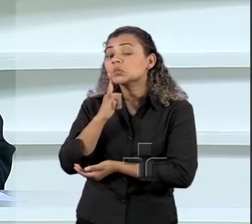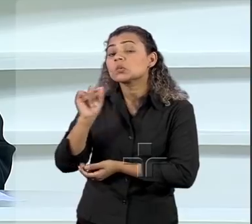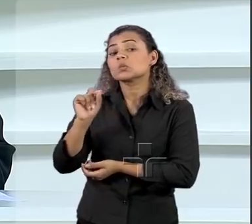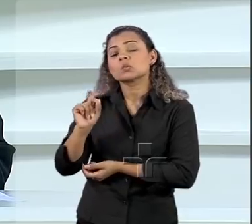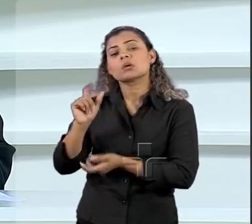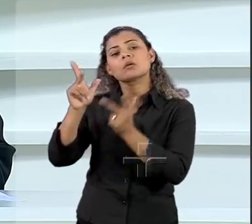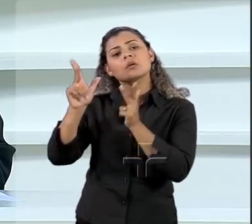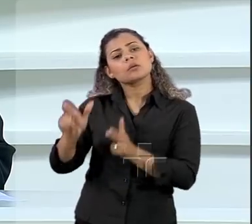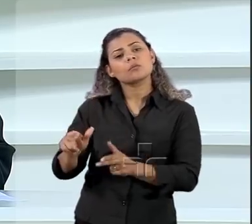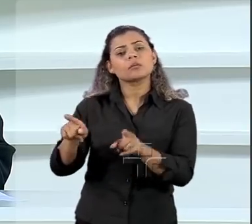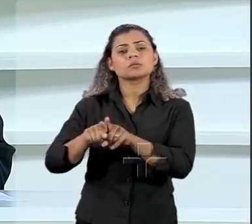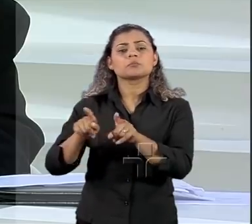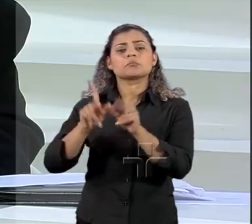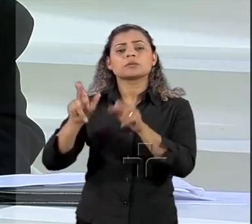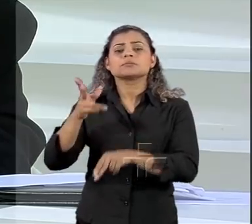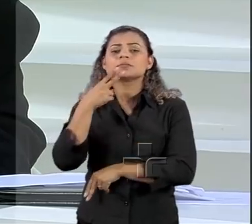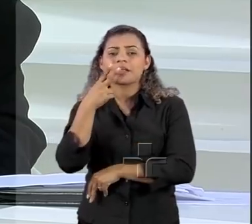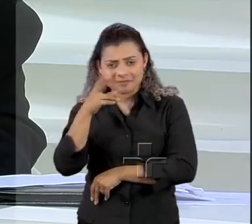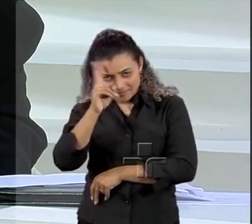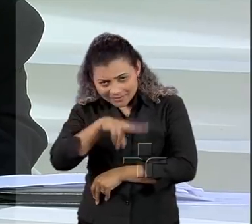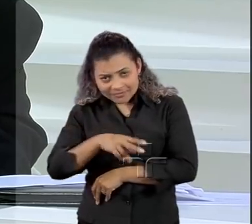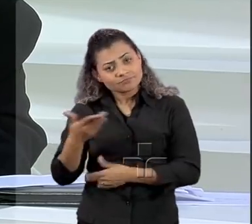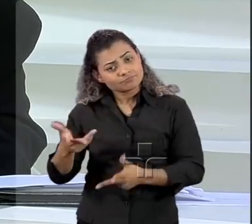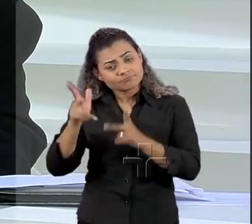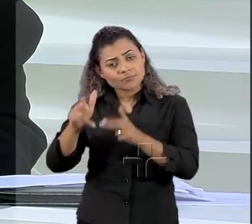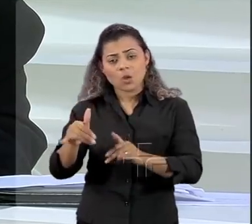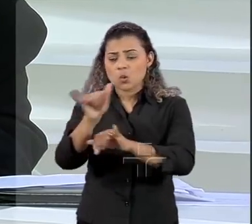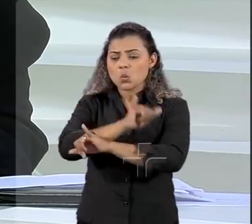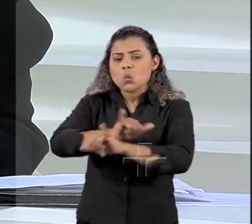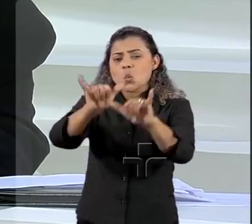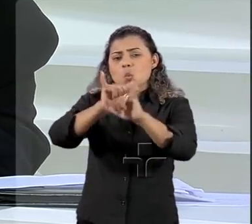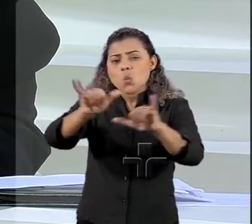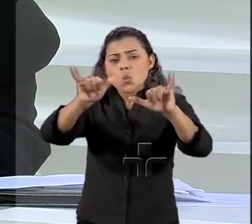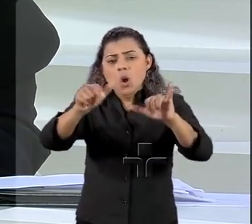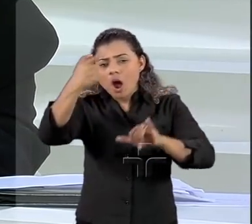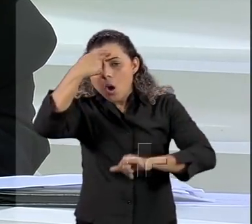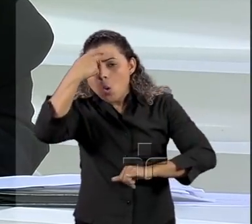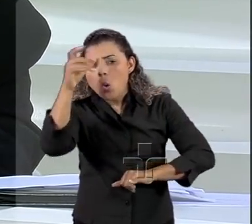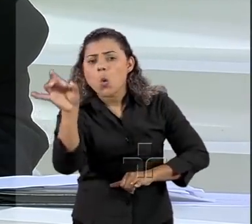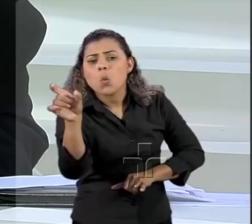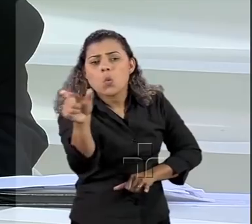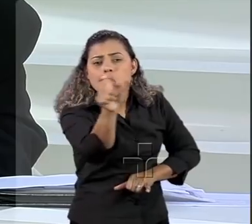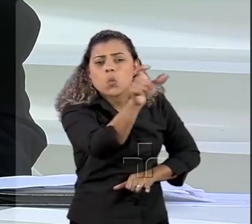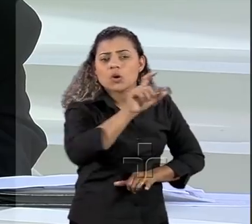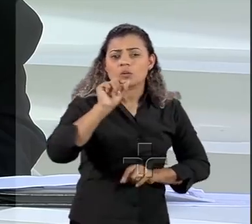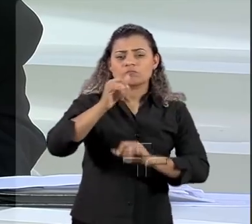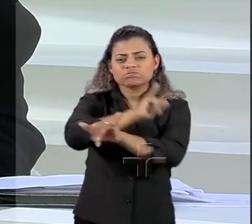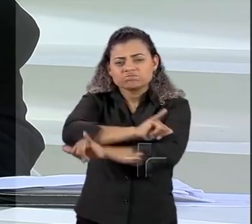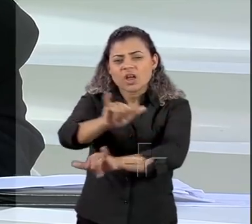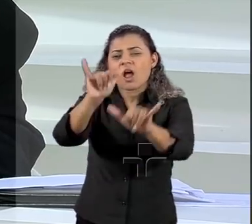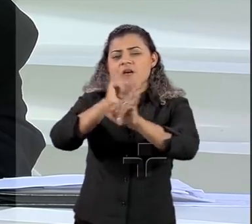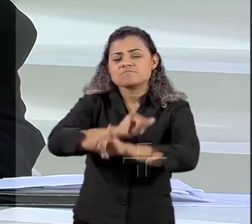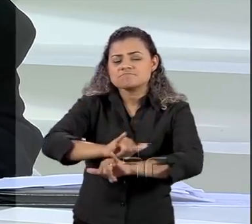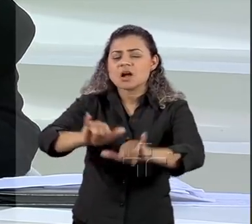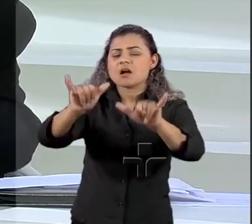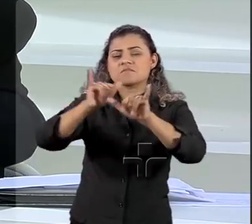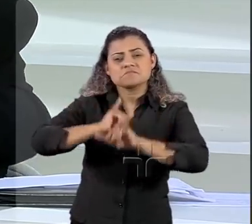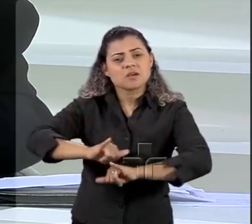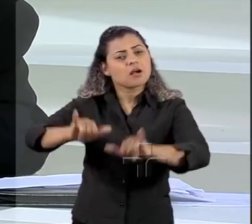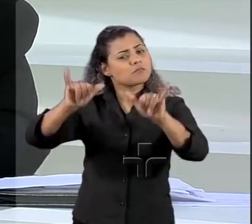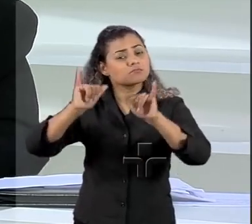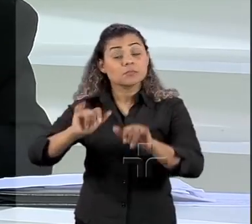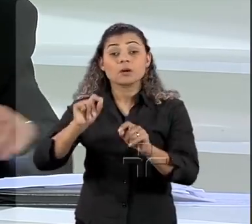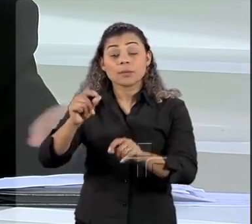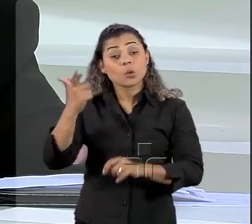ao que foi feito com o cigarro. Nós temos que criar campanhas de conscientização, nós temos que massificar essa informação para criar